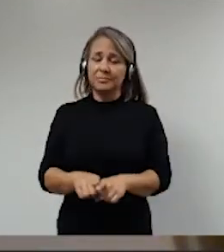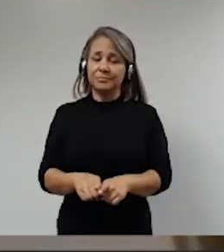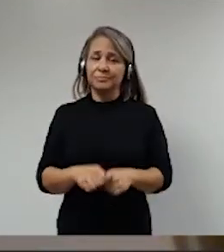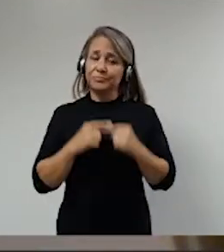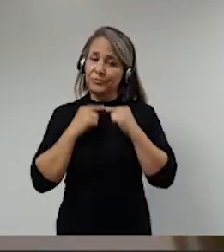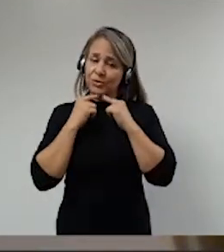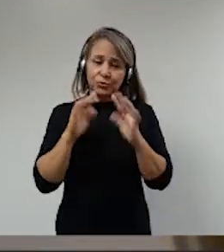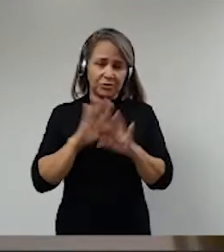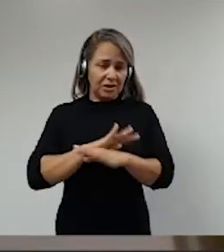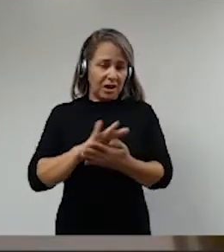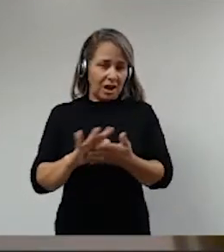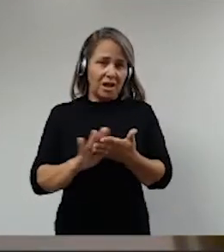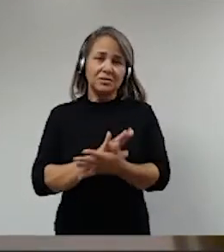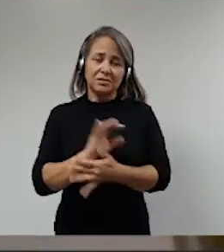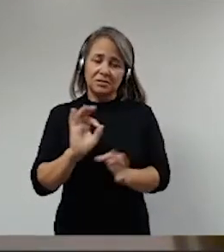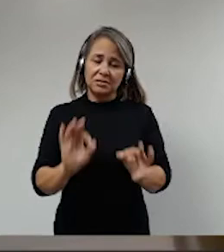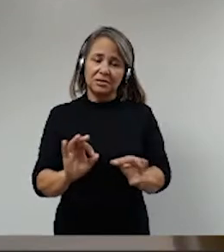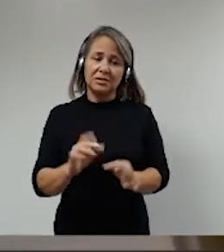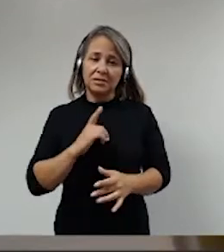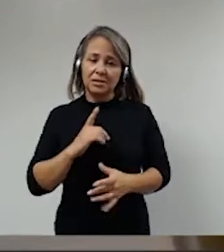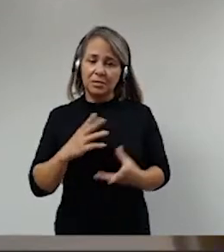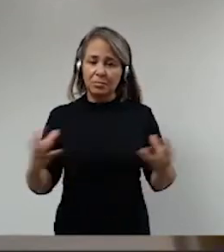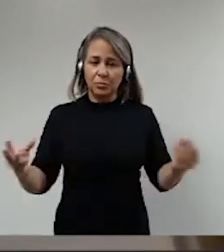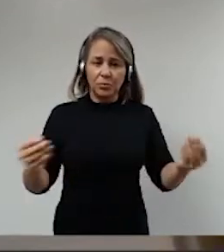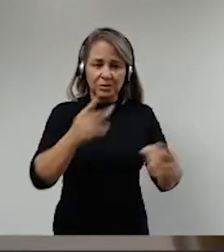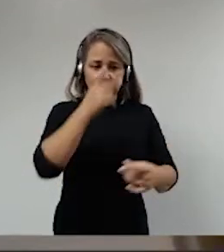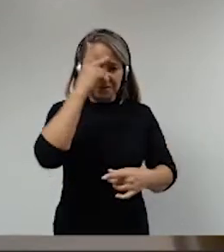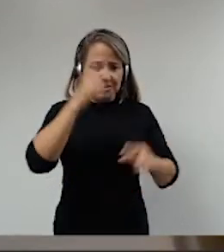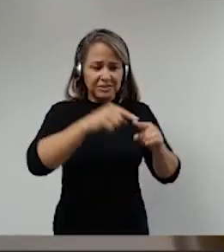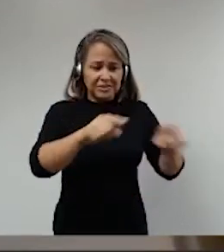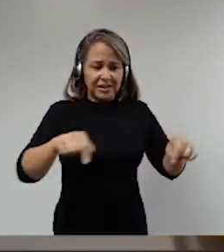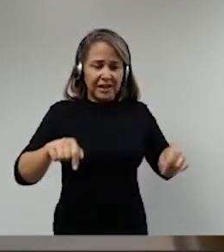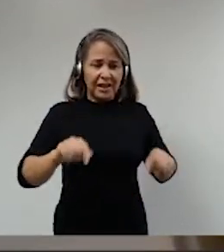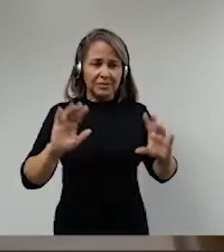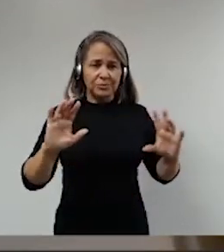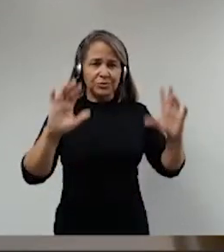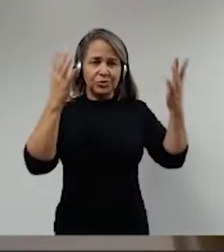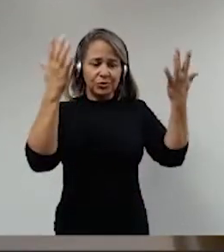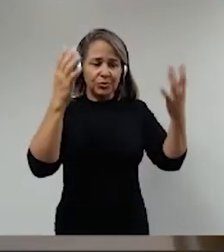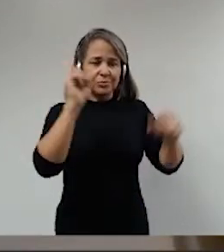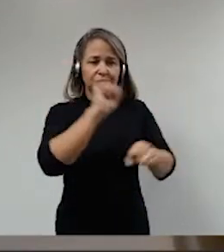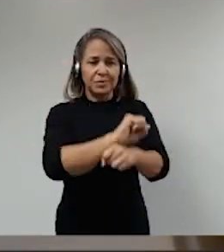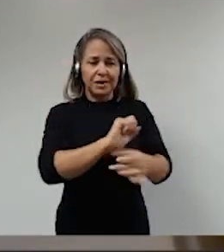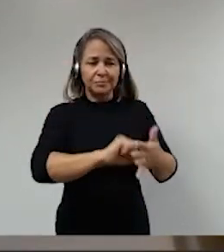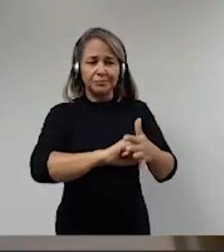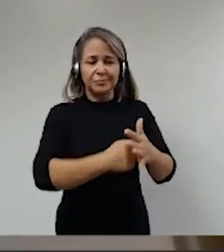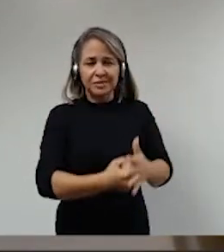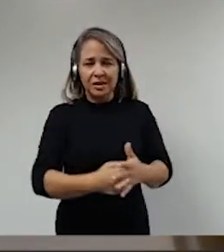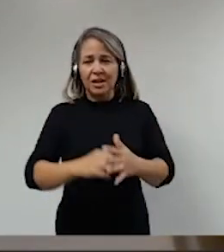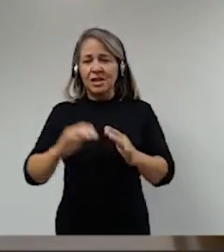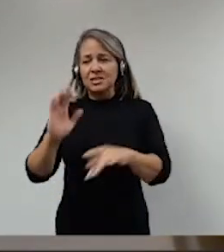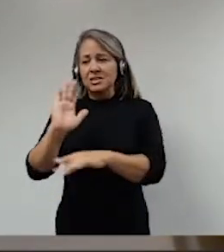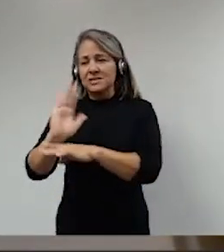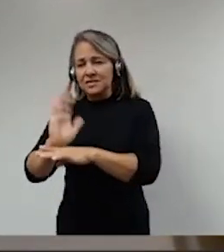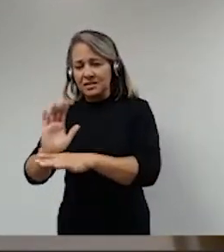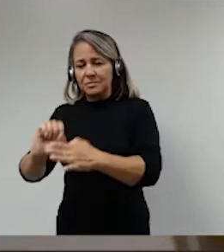né. Você tem salas de espetáculo fechadas, lugares de eventos fechados, cinemas fechados, quer dizer, as pessoas não